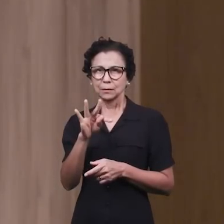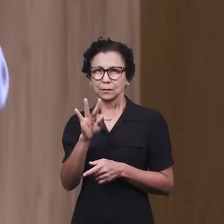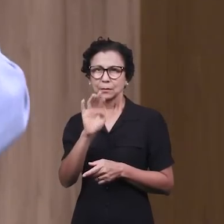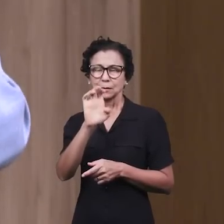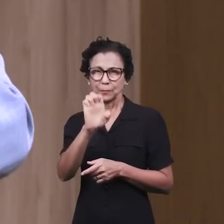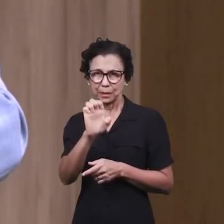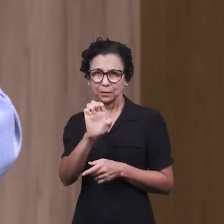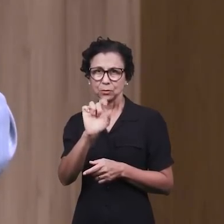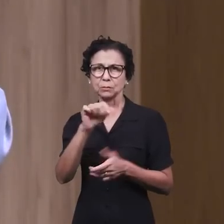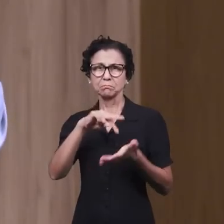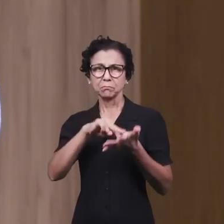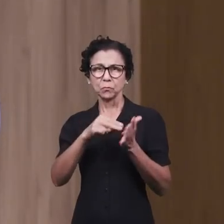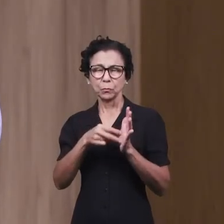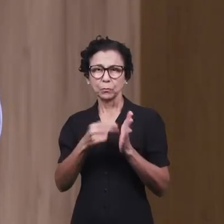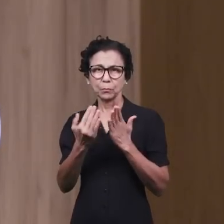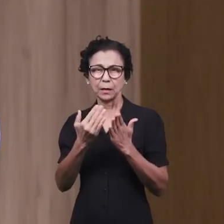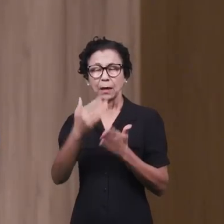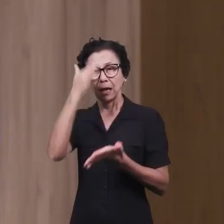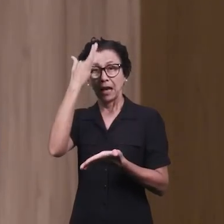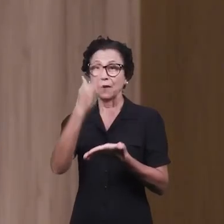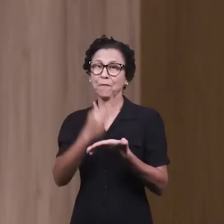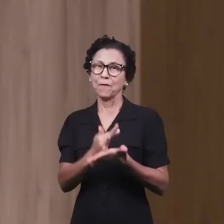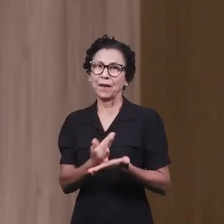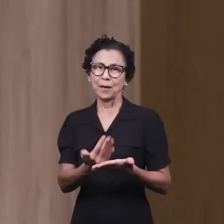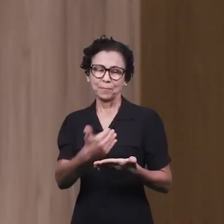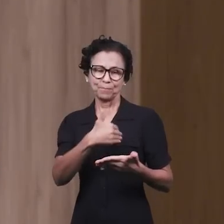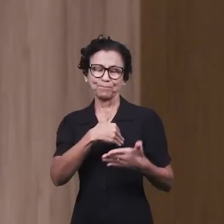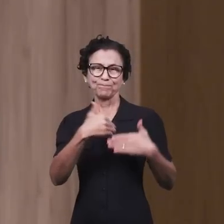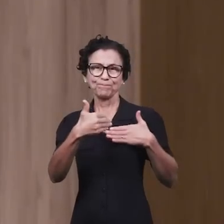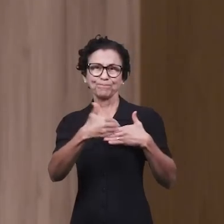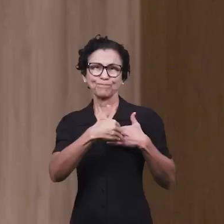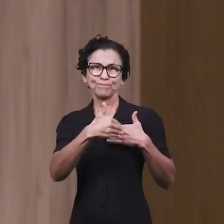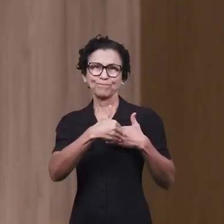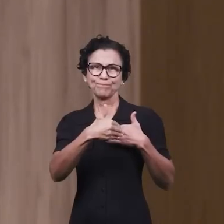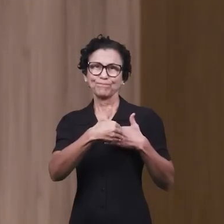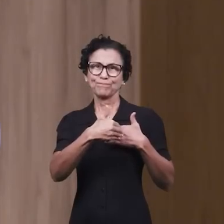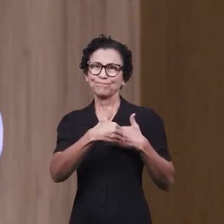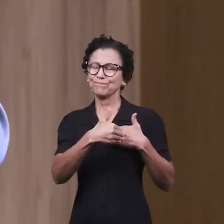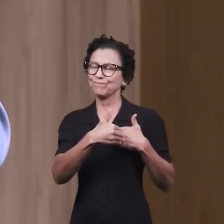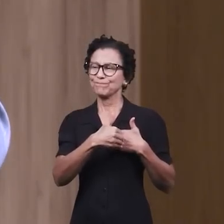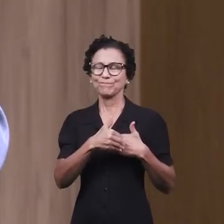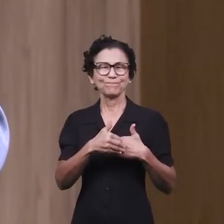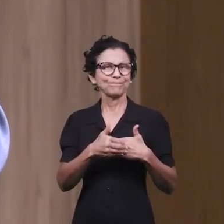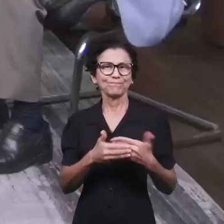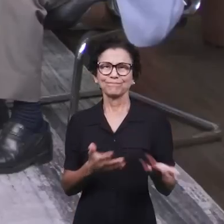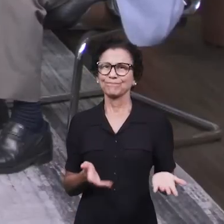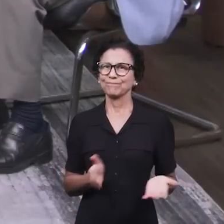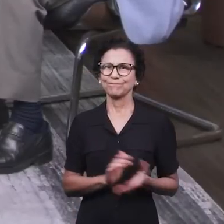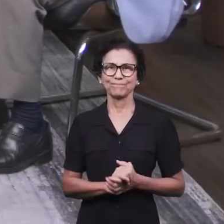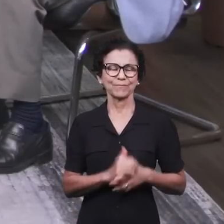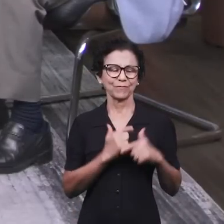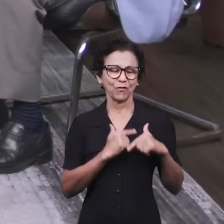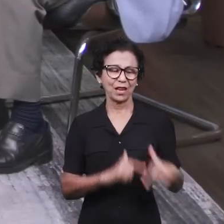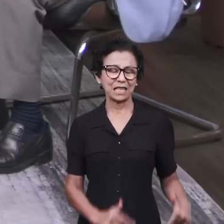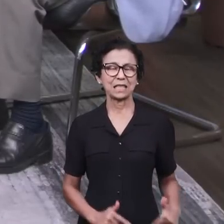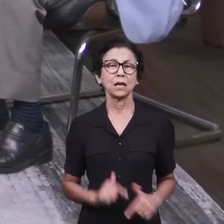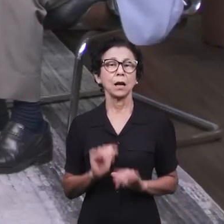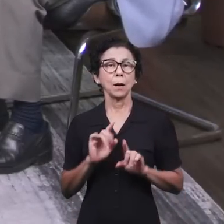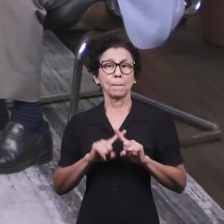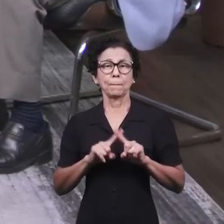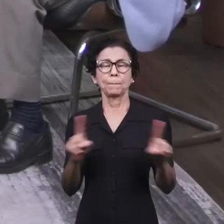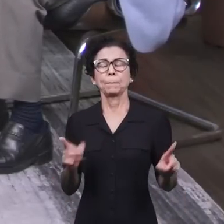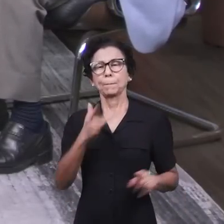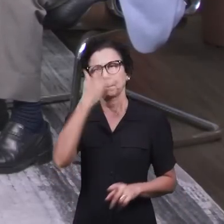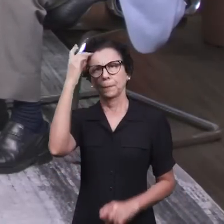que está na palavra, não entrou no coração. Ele é apenas uma pessoa muito culta,